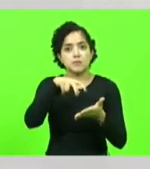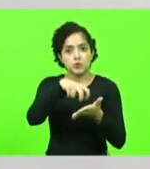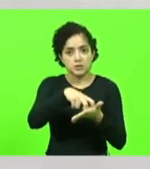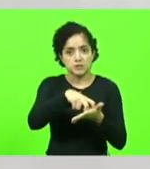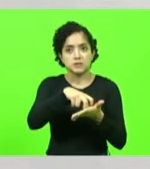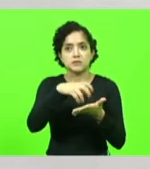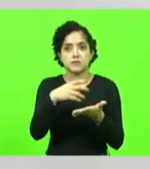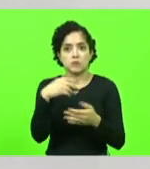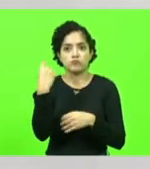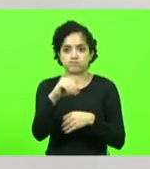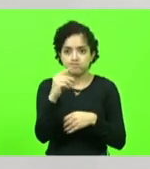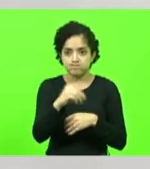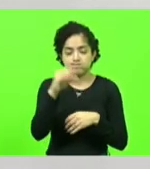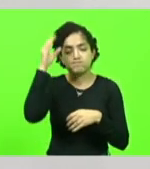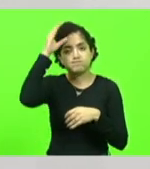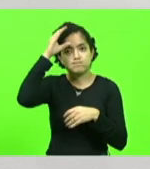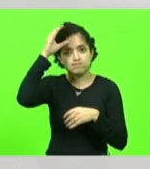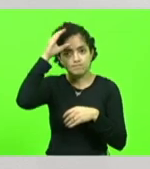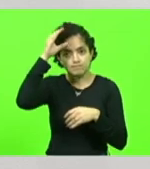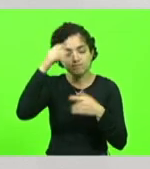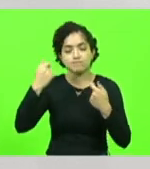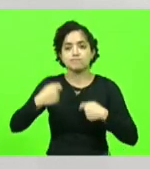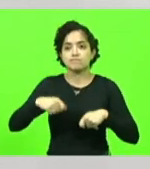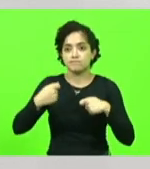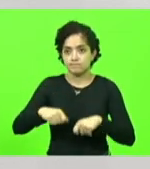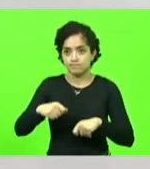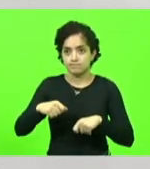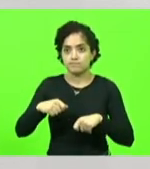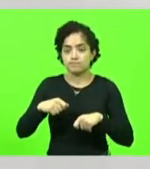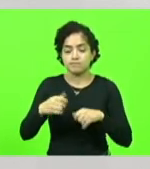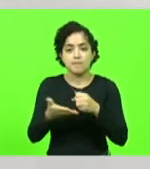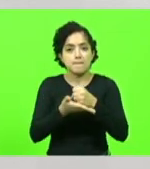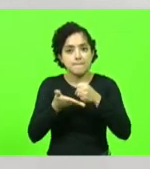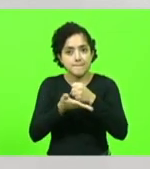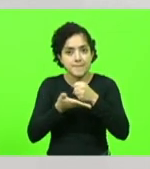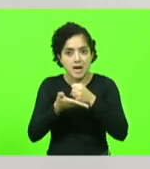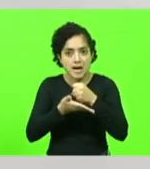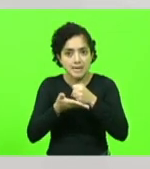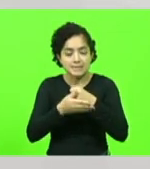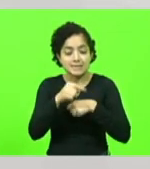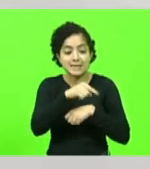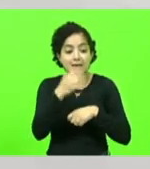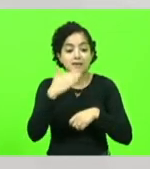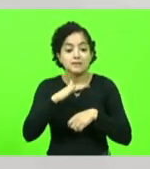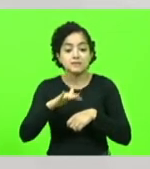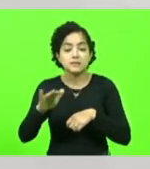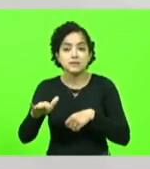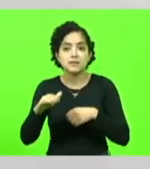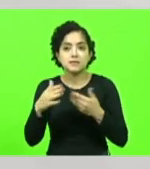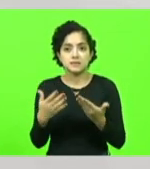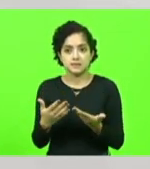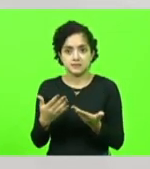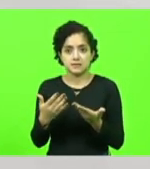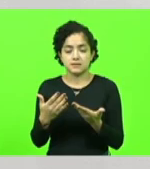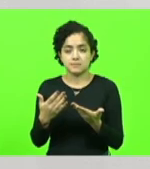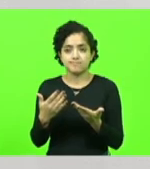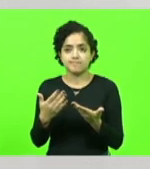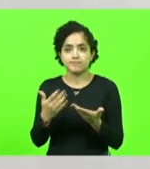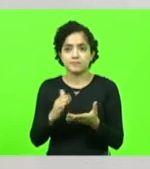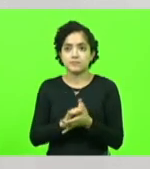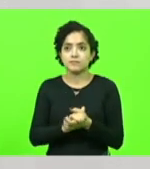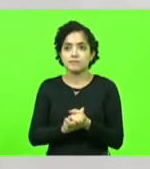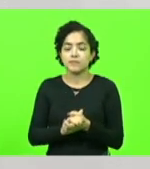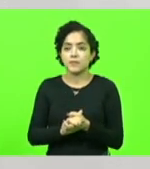a conscientização que precisa ser trabalhada na base, nas crianças, porque é inadmissível